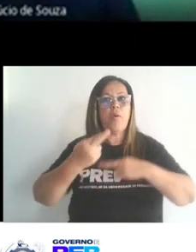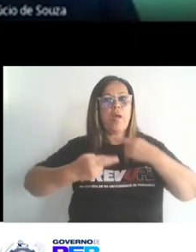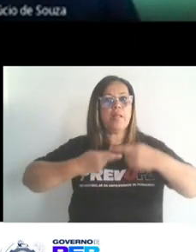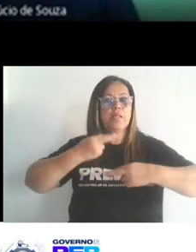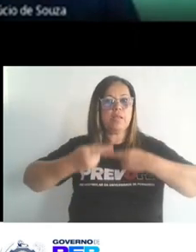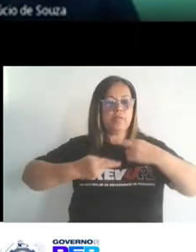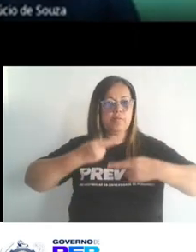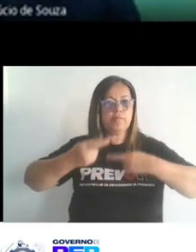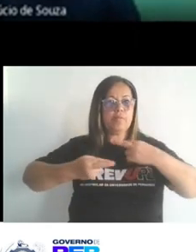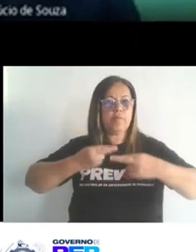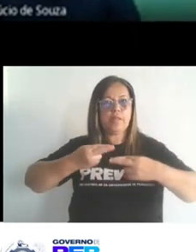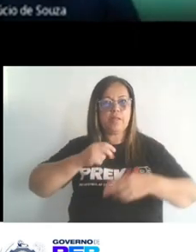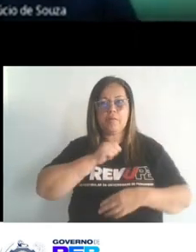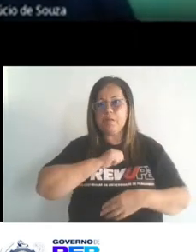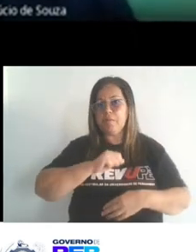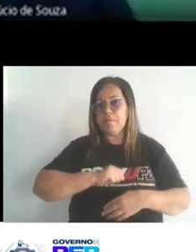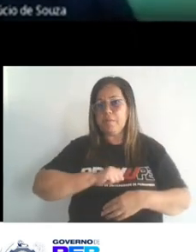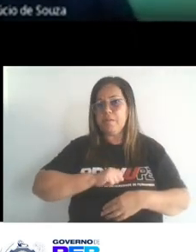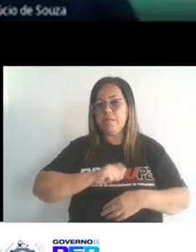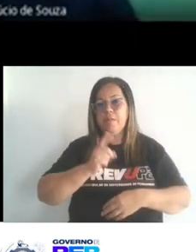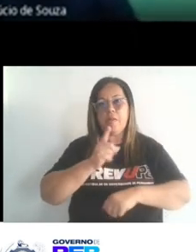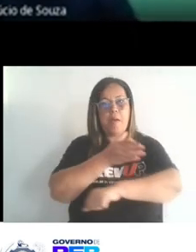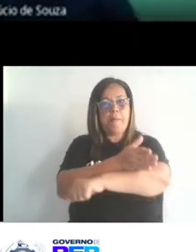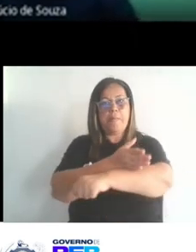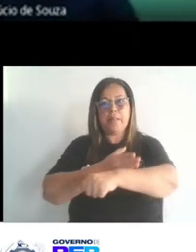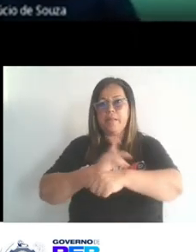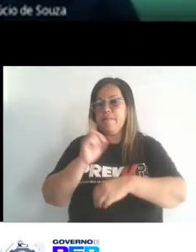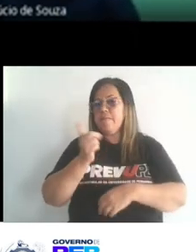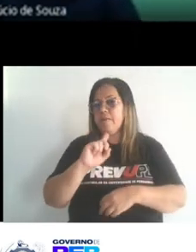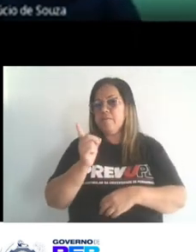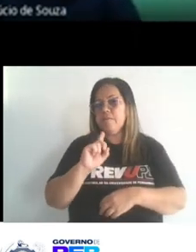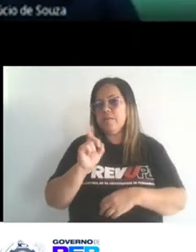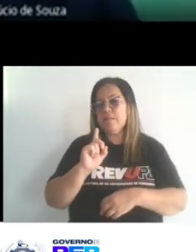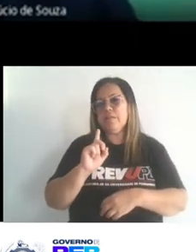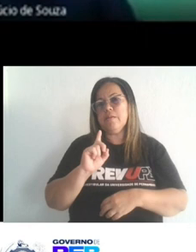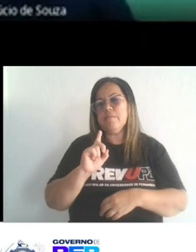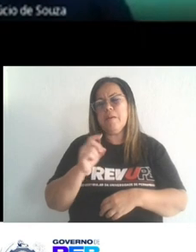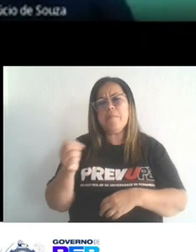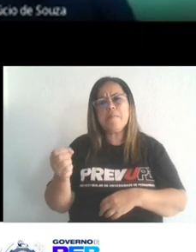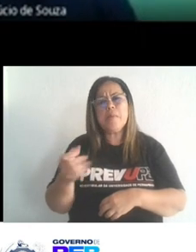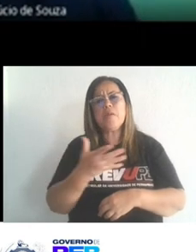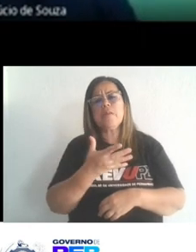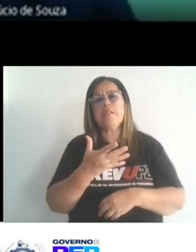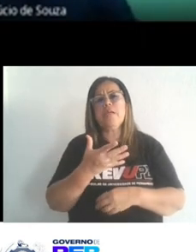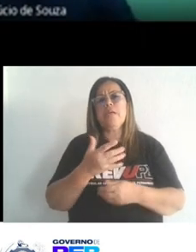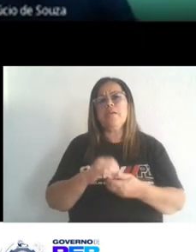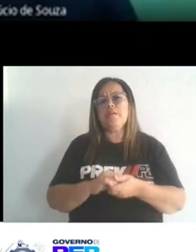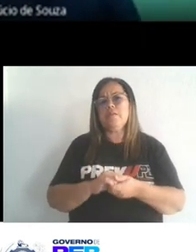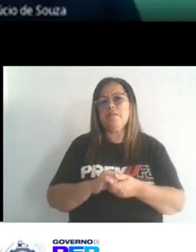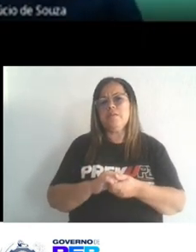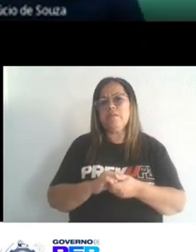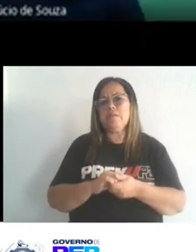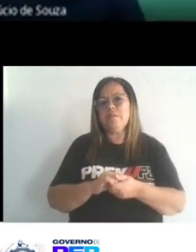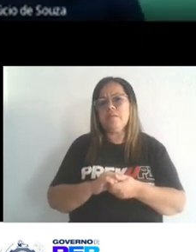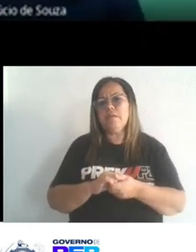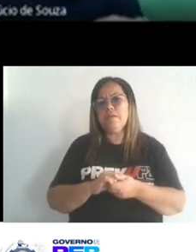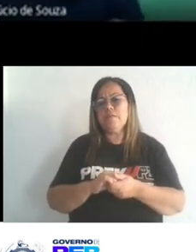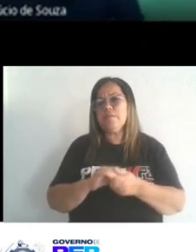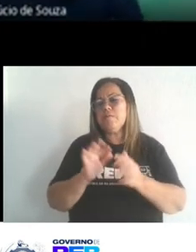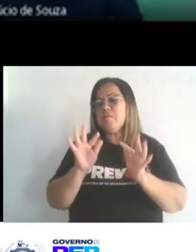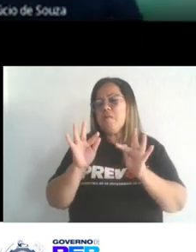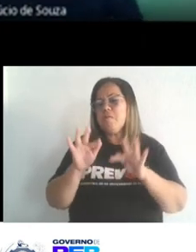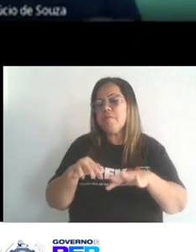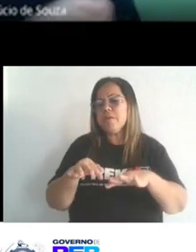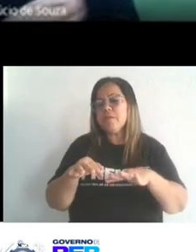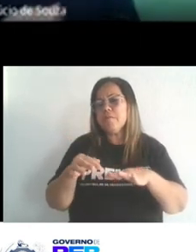antropocêntricismo não é medieval mas está ali na ponte é muito moderno no final da ponte entre o